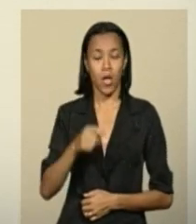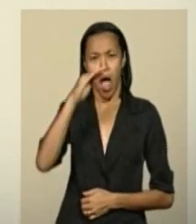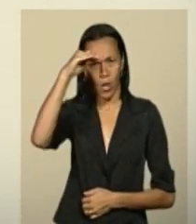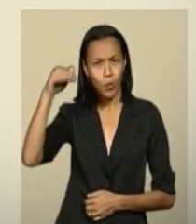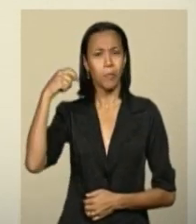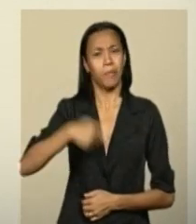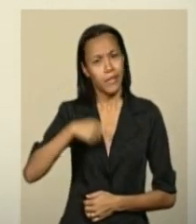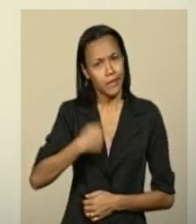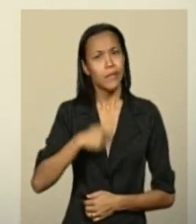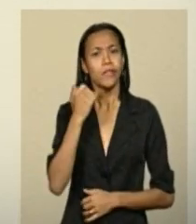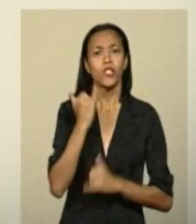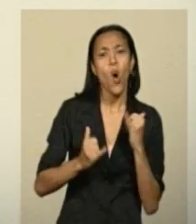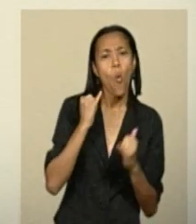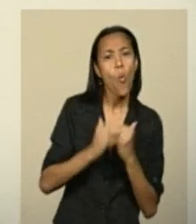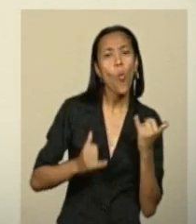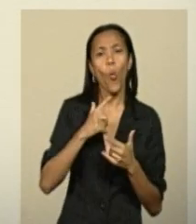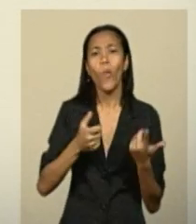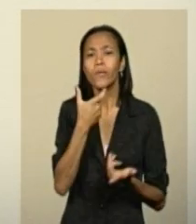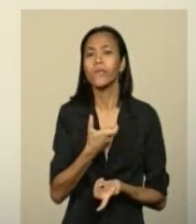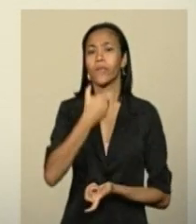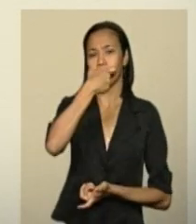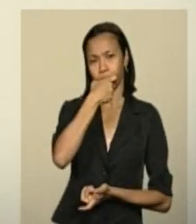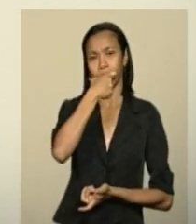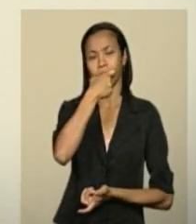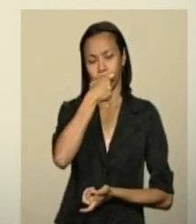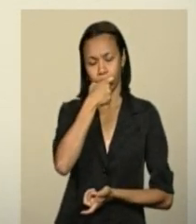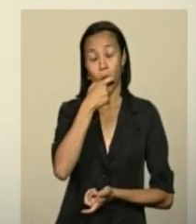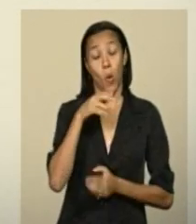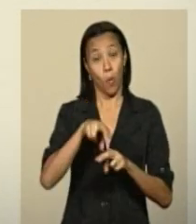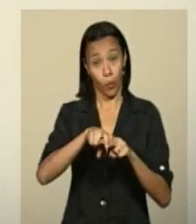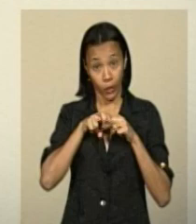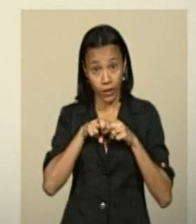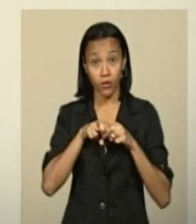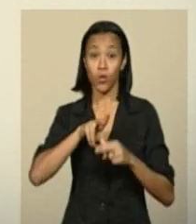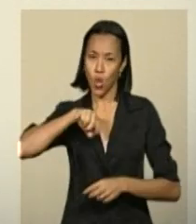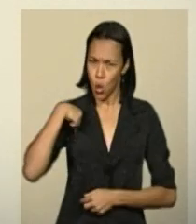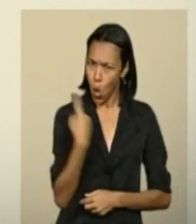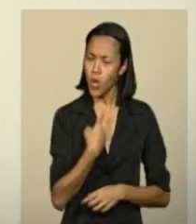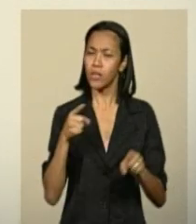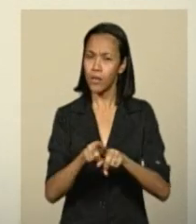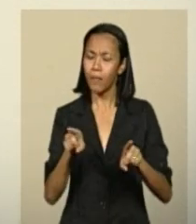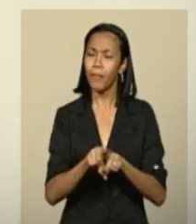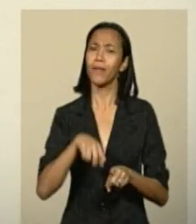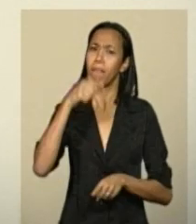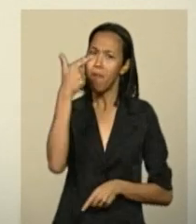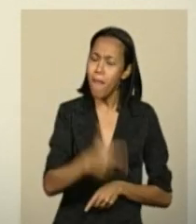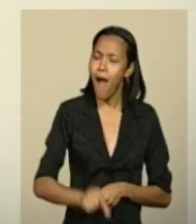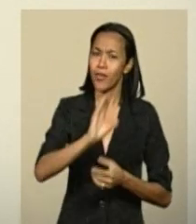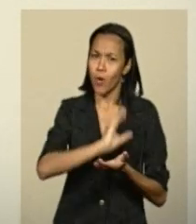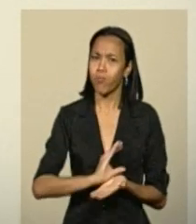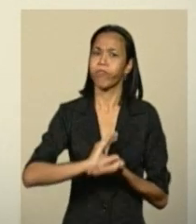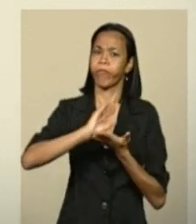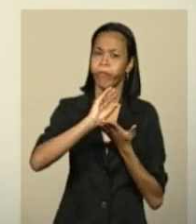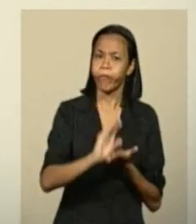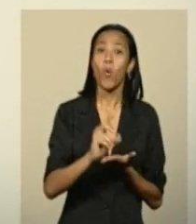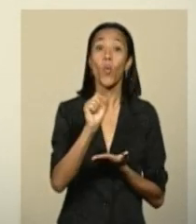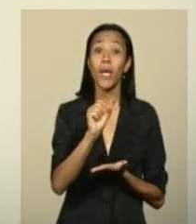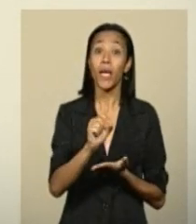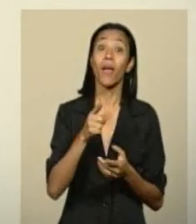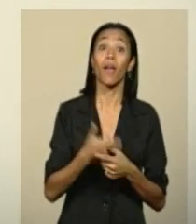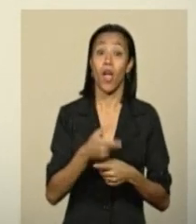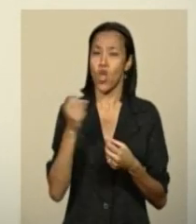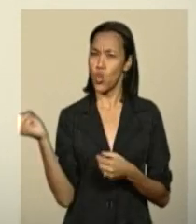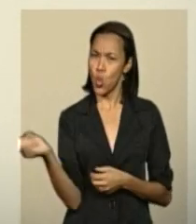precisam de algum tipo de prótese dentário por isso Luciano nós também estamos Investindo na instalação de